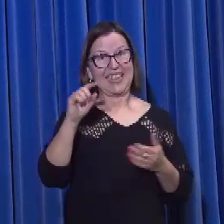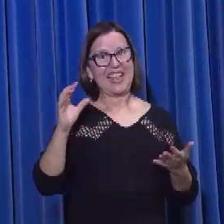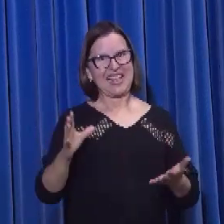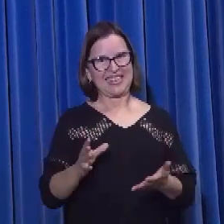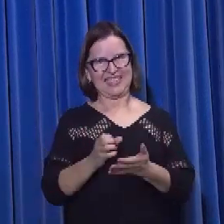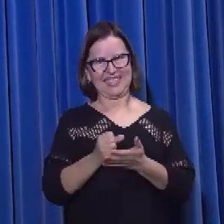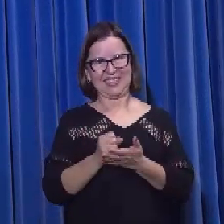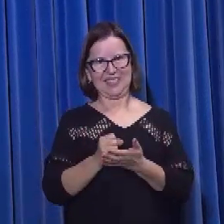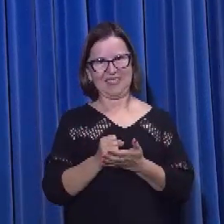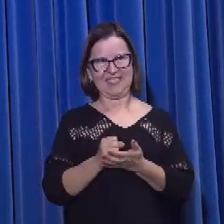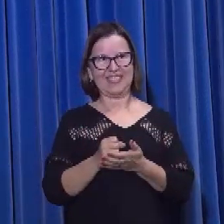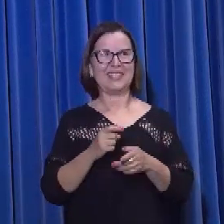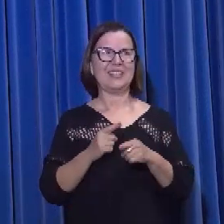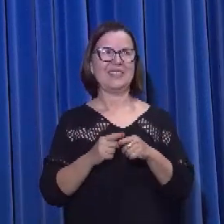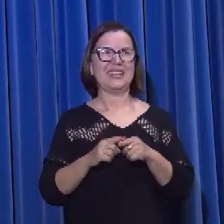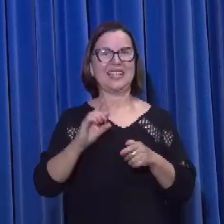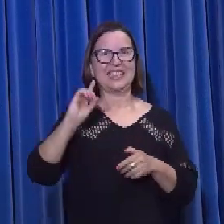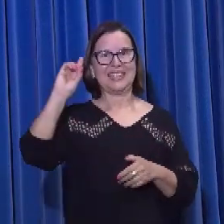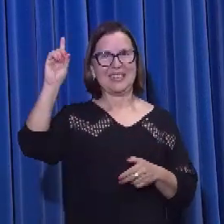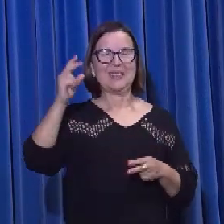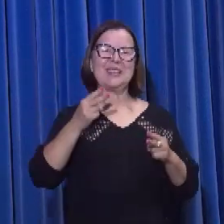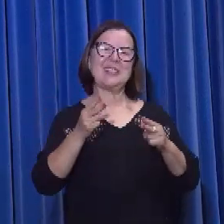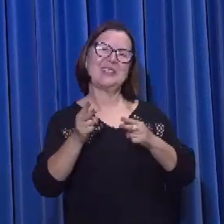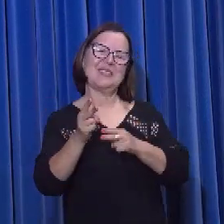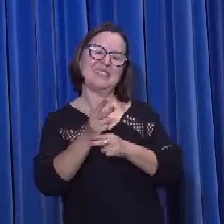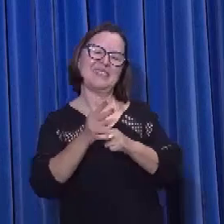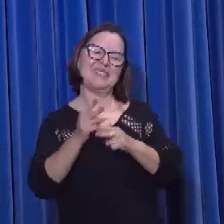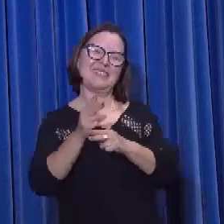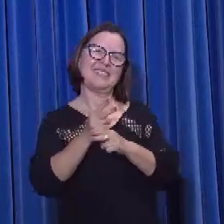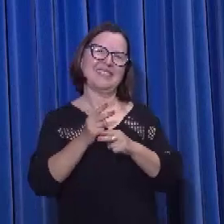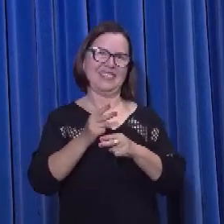salvo, é porque Deus o buscou e o levou a